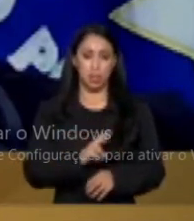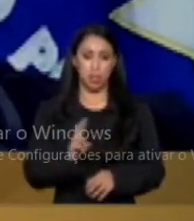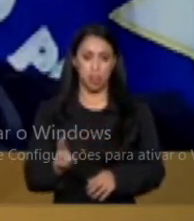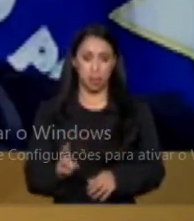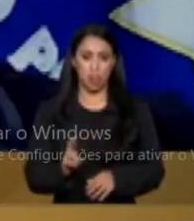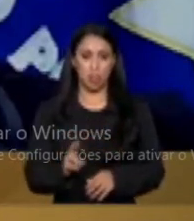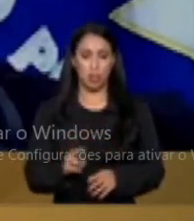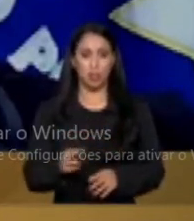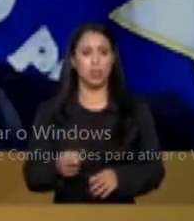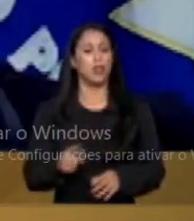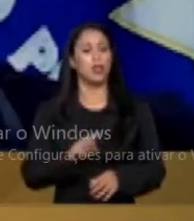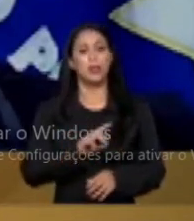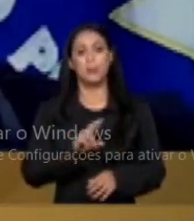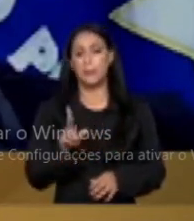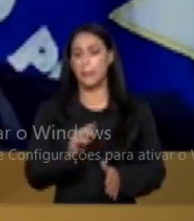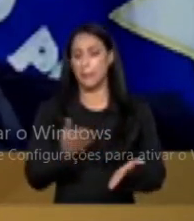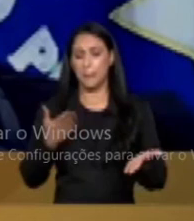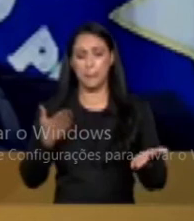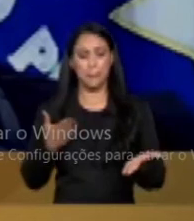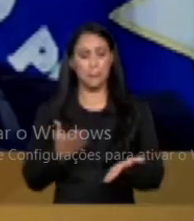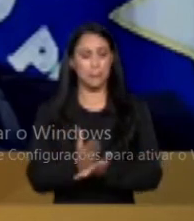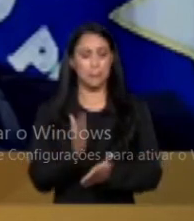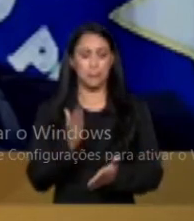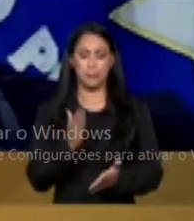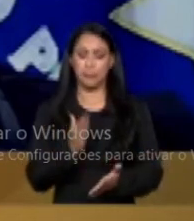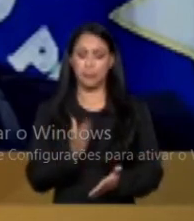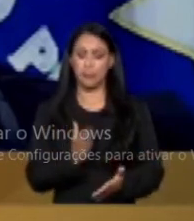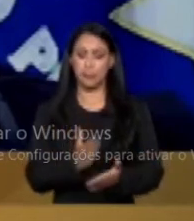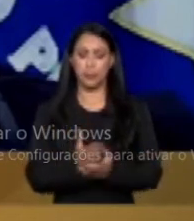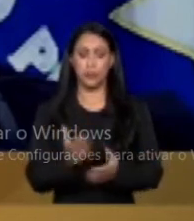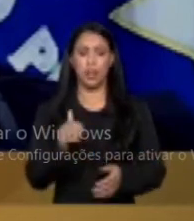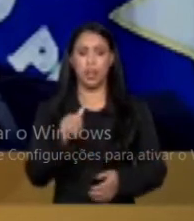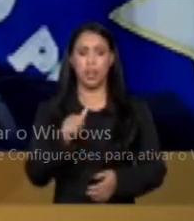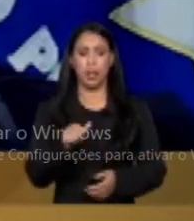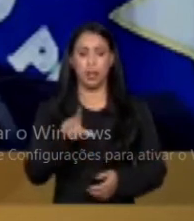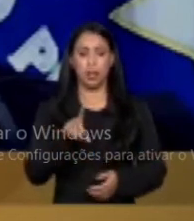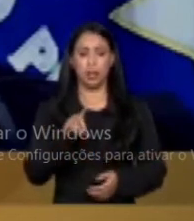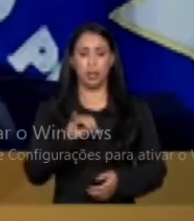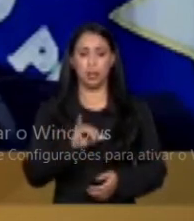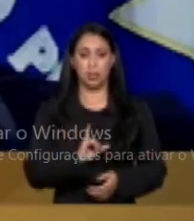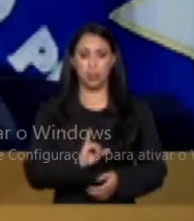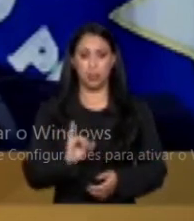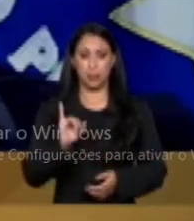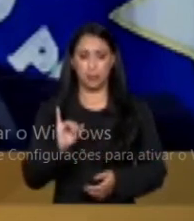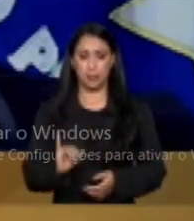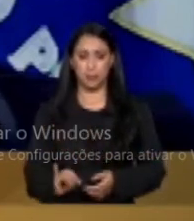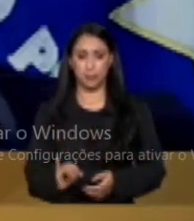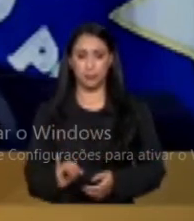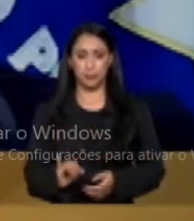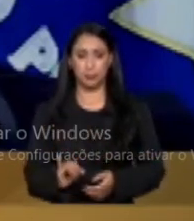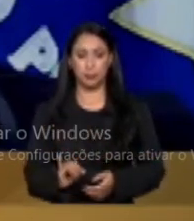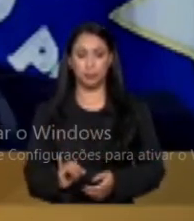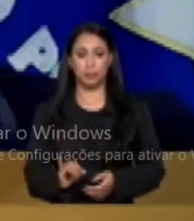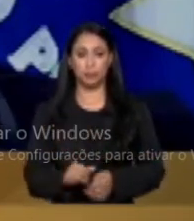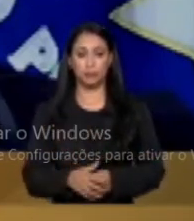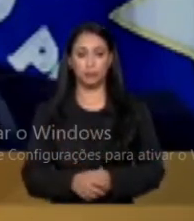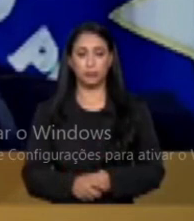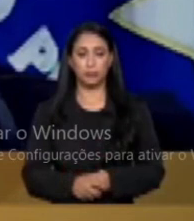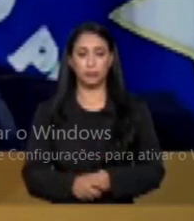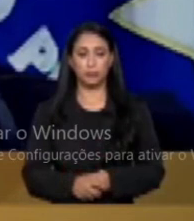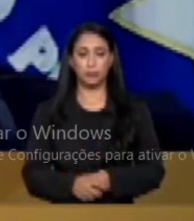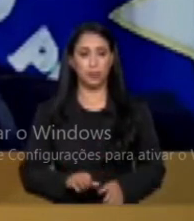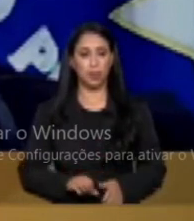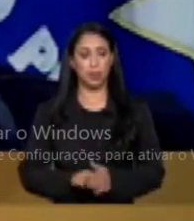da improcedência desta ação direta de inconstitucionalidade pela vedação